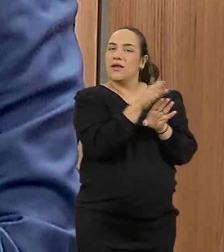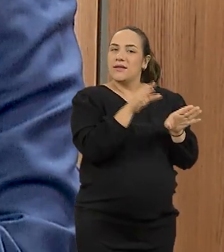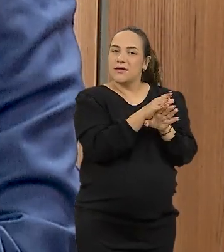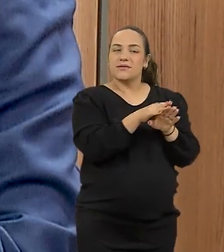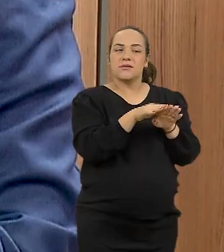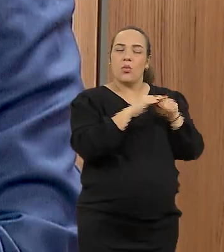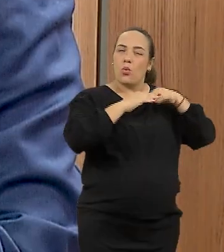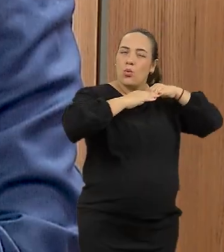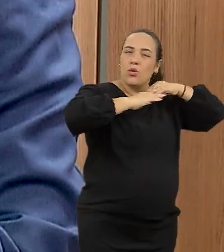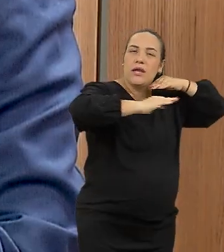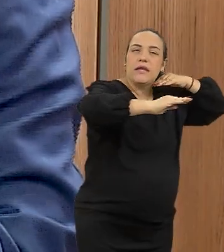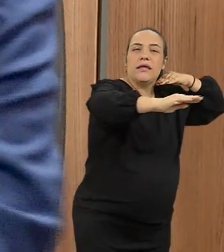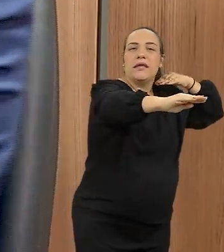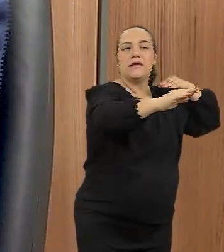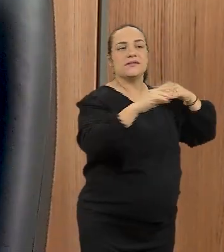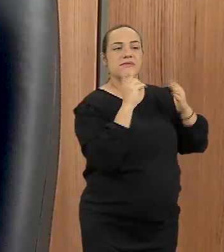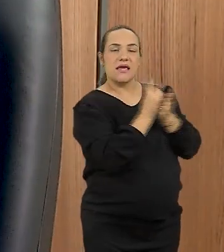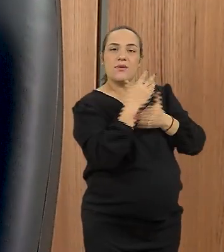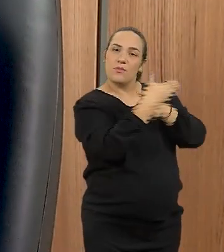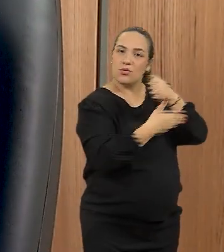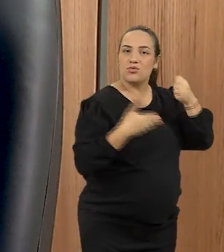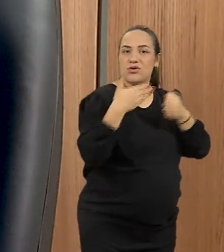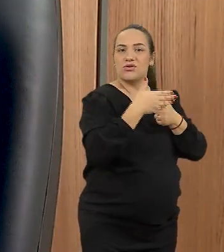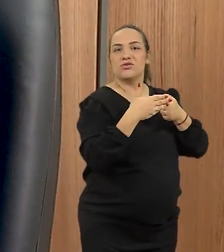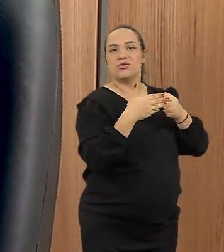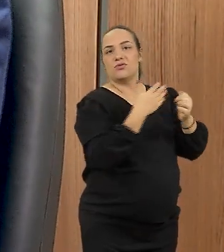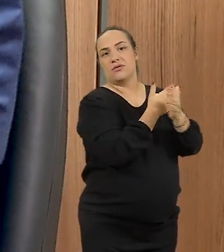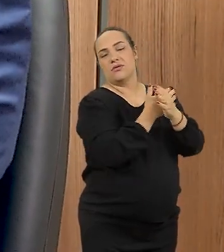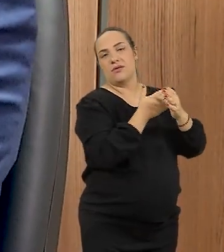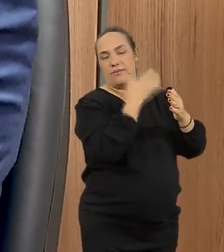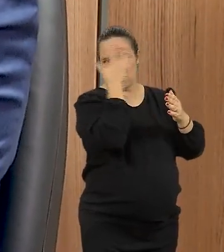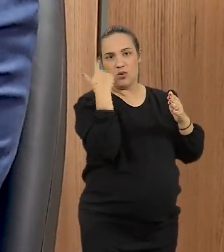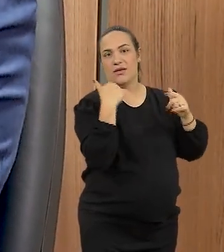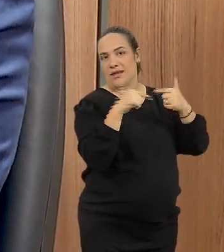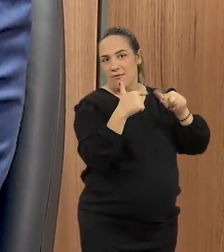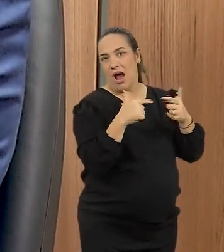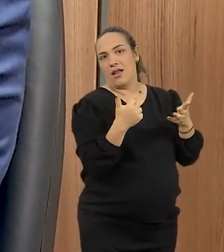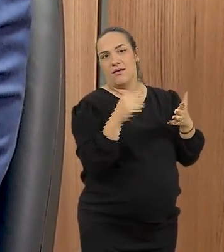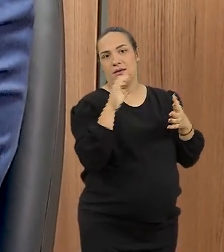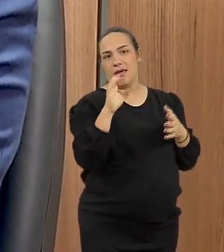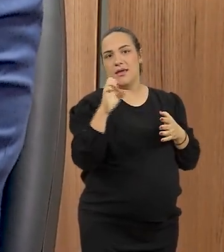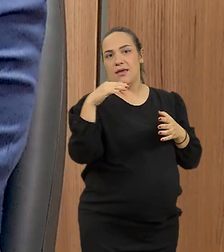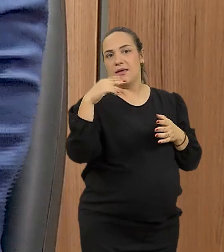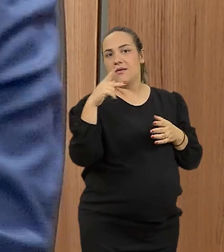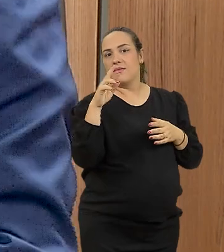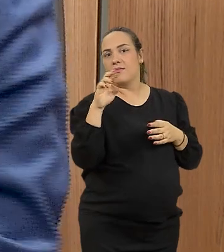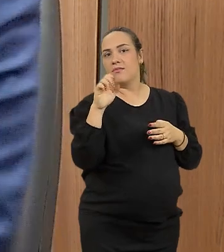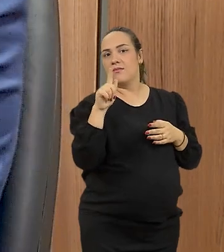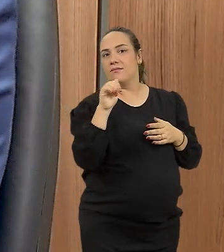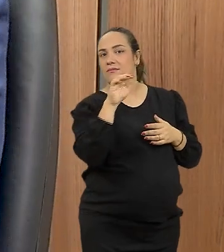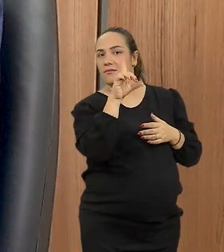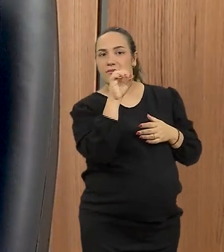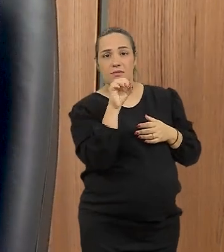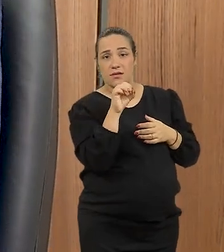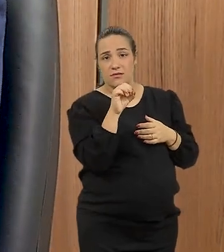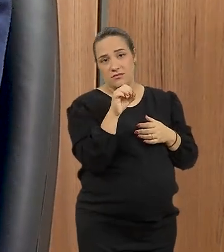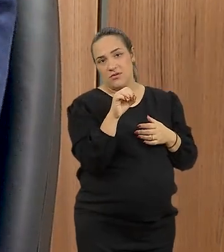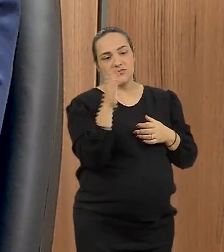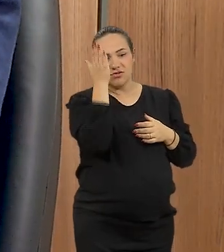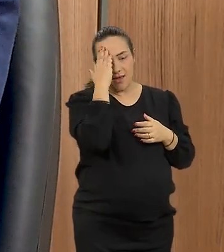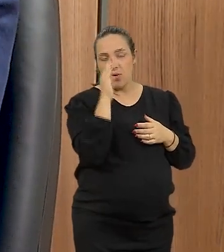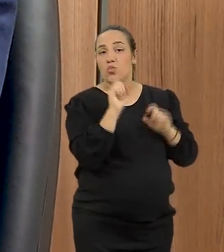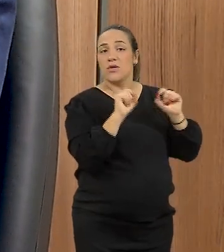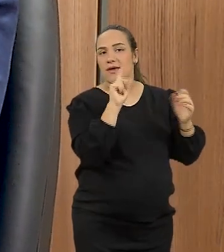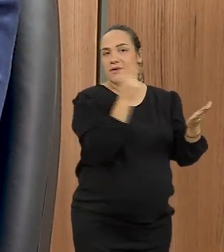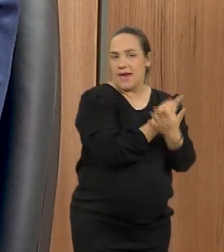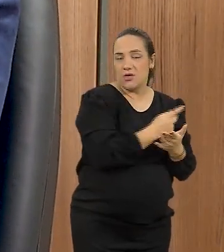justiça claramente protetiva, a função dela é proteger, né? Então, os juízes não têm nenhum pejo em